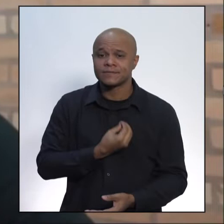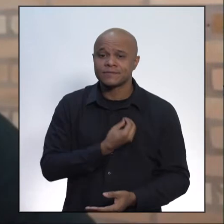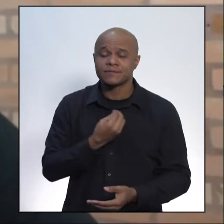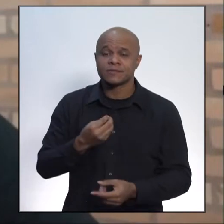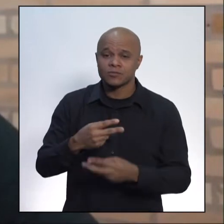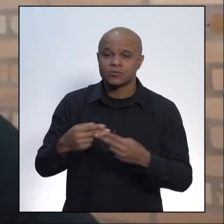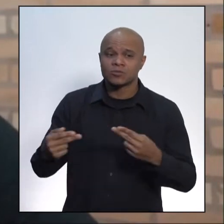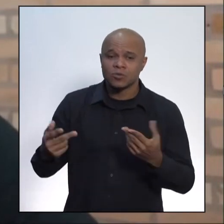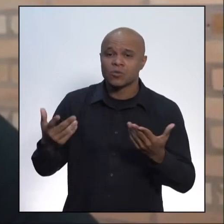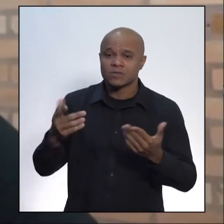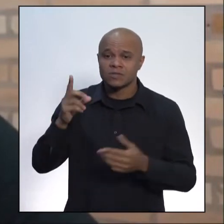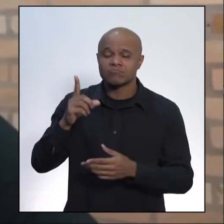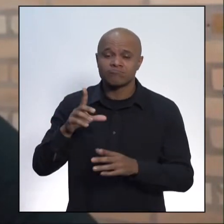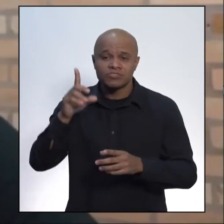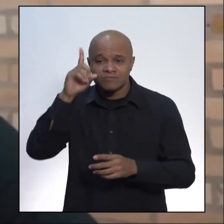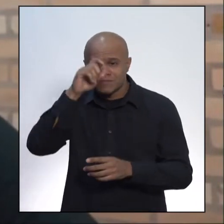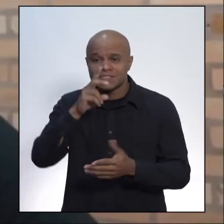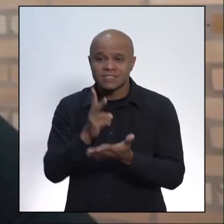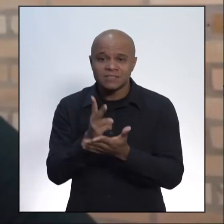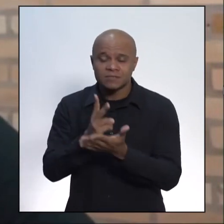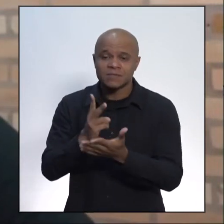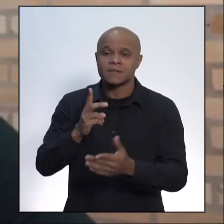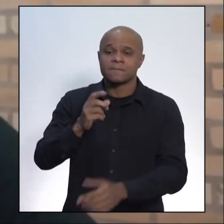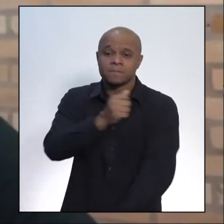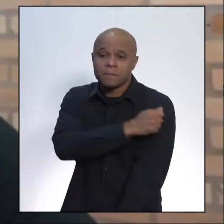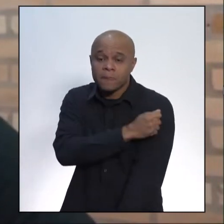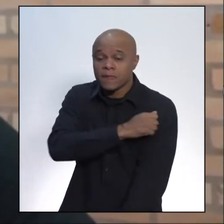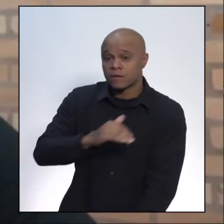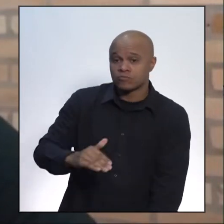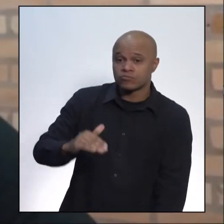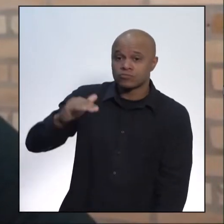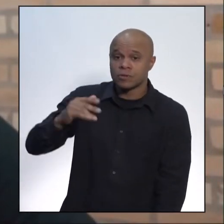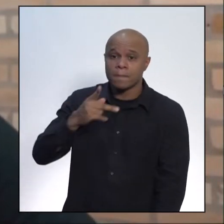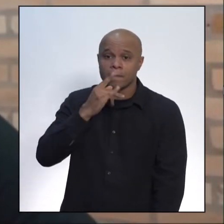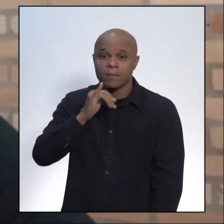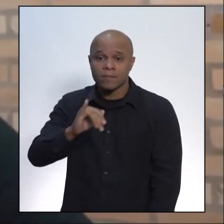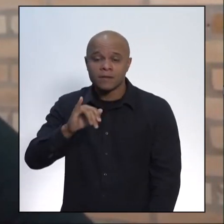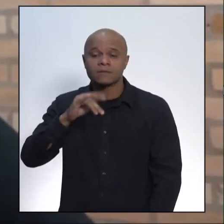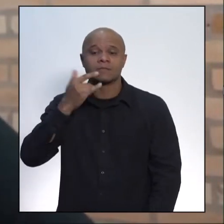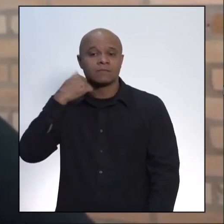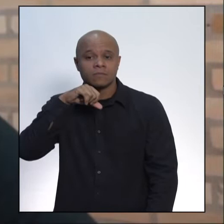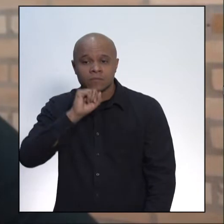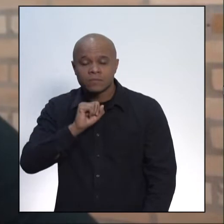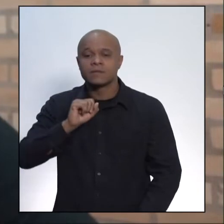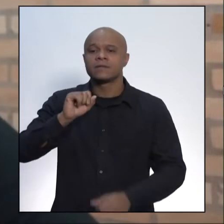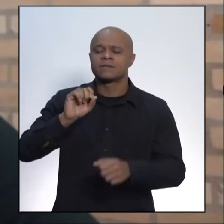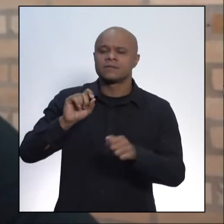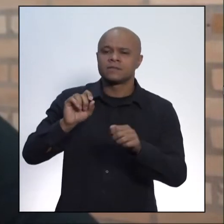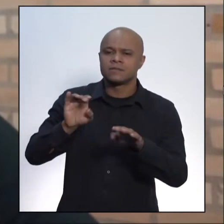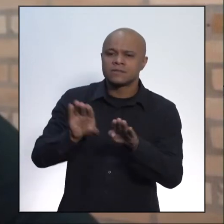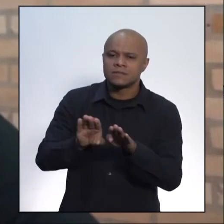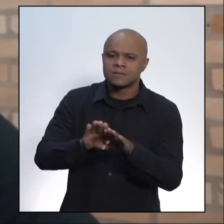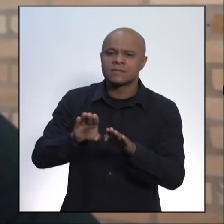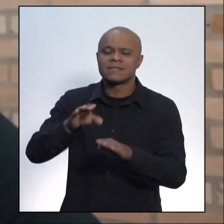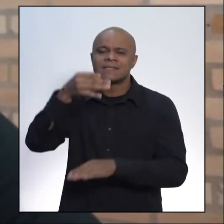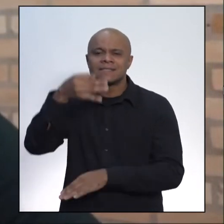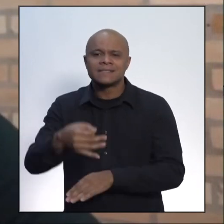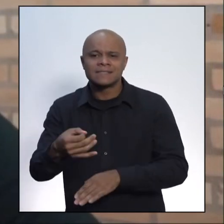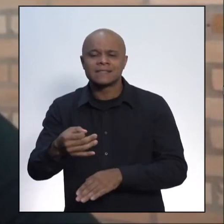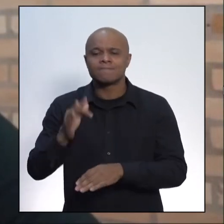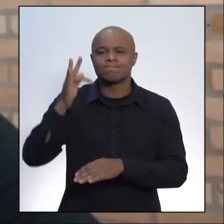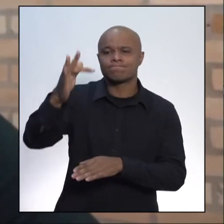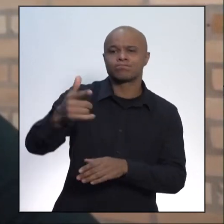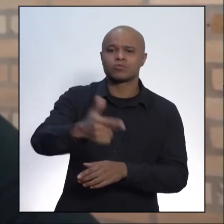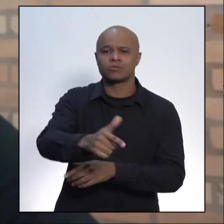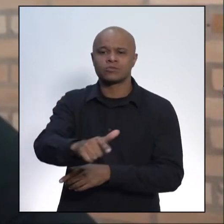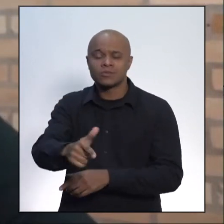turbilhão de emoções que as crianças e os adolescentes estão vivendo, que os pais estão vivendo, né? Essa incerteza do futuro. Então, acho que